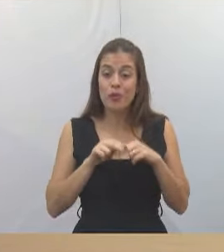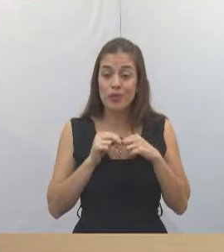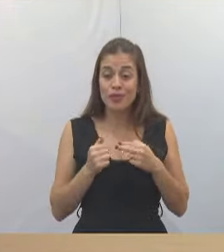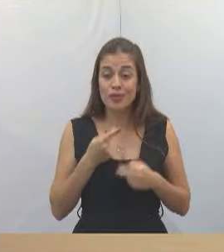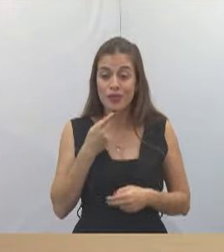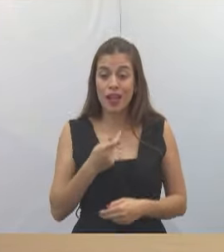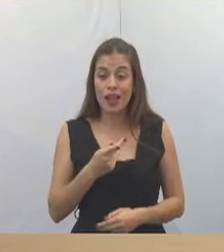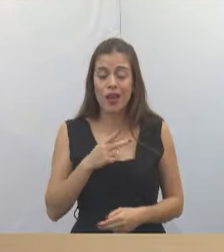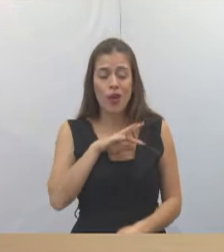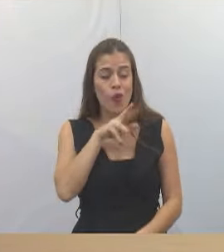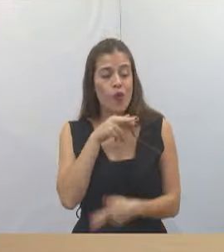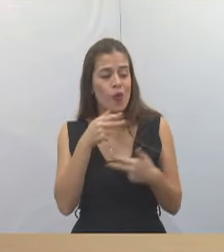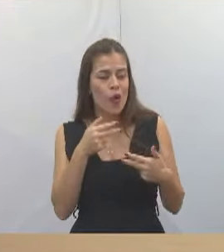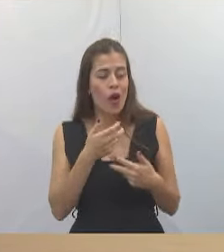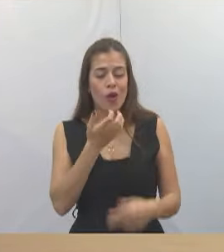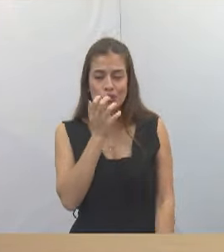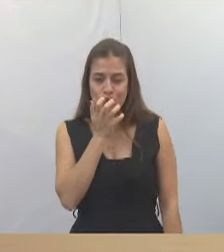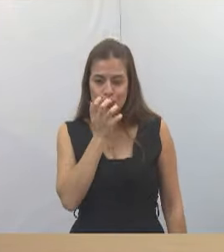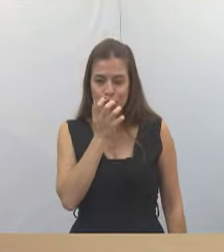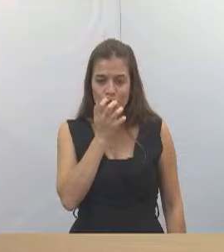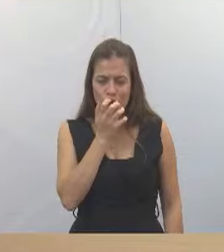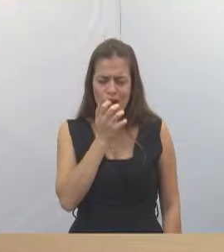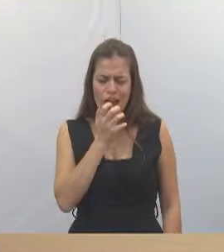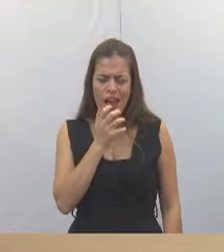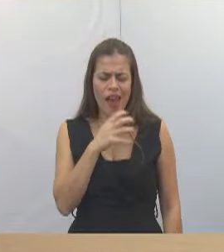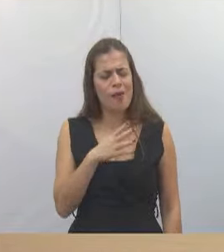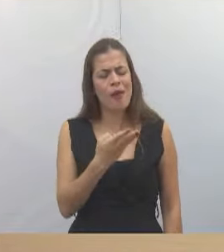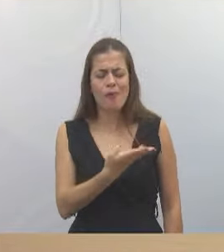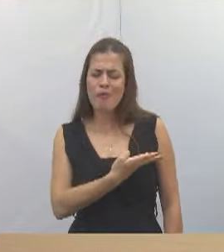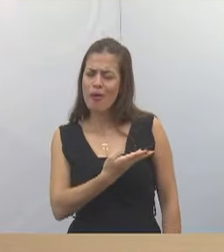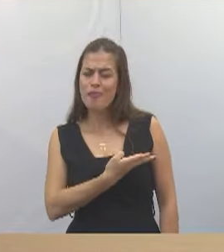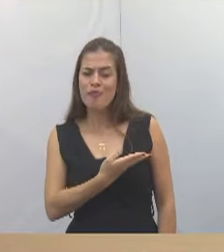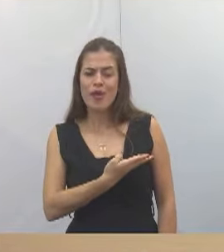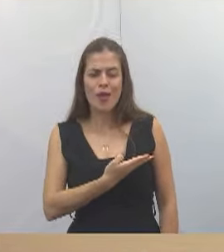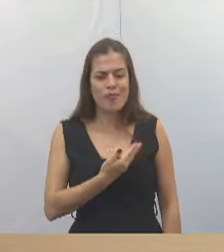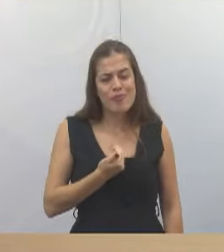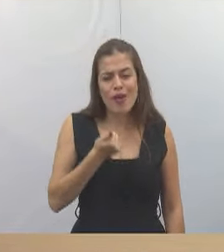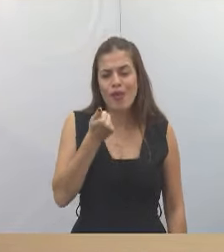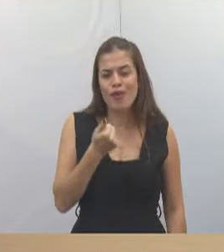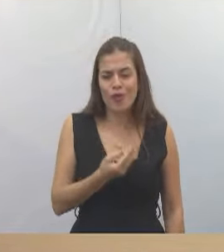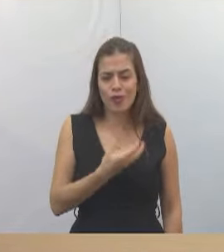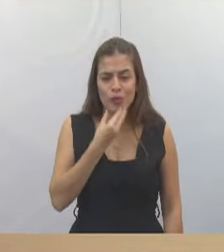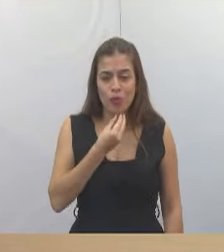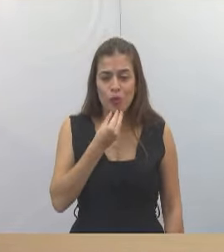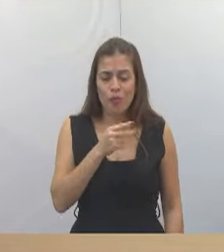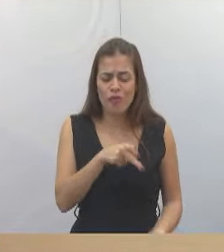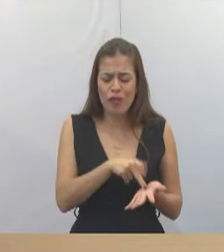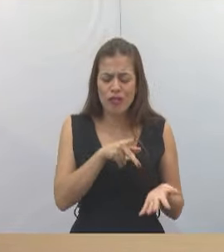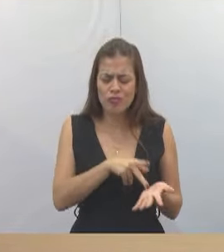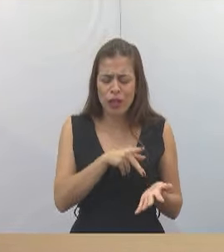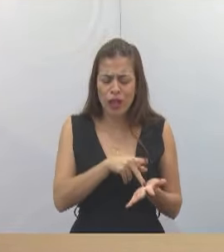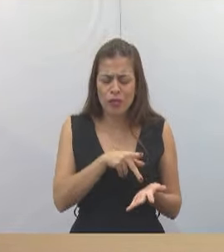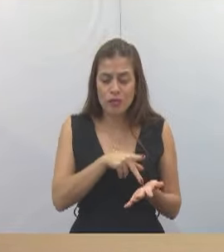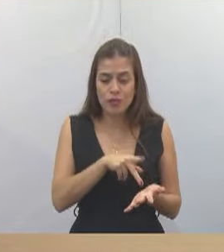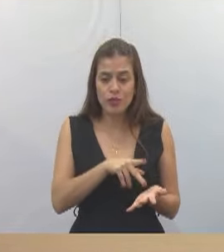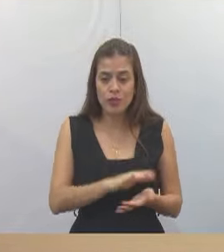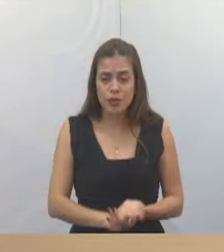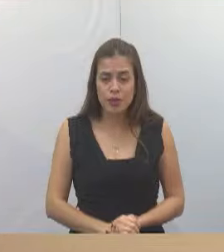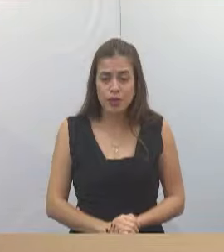né, que o cão é o melhor amigo do homem. E é a pura realidade, né? Porque eu